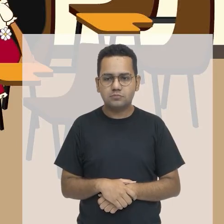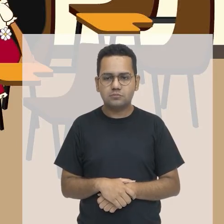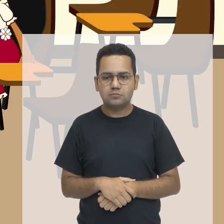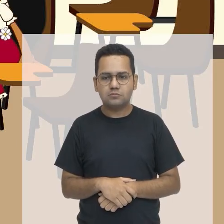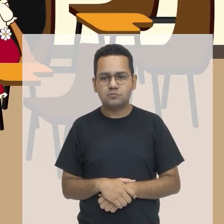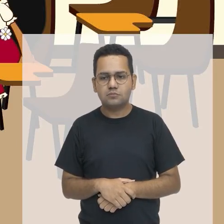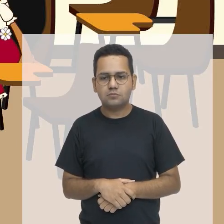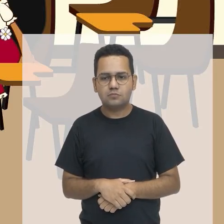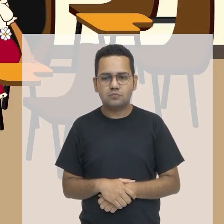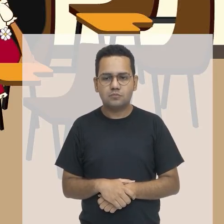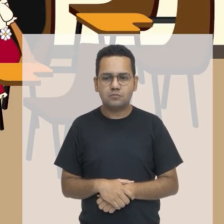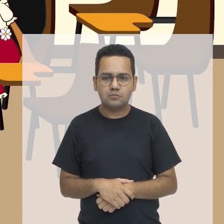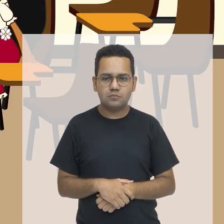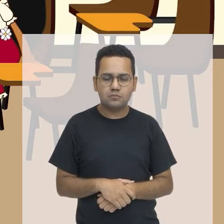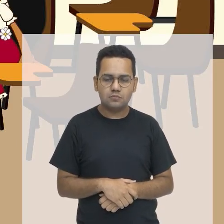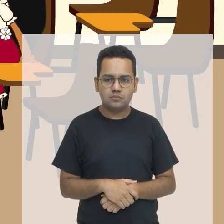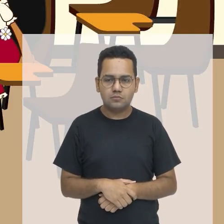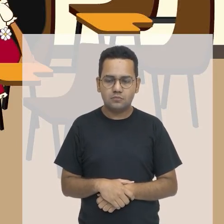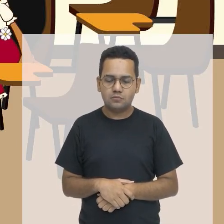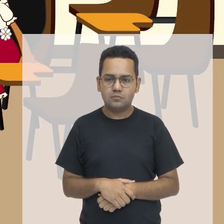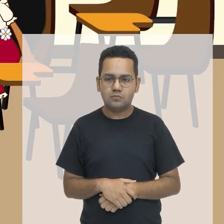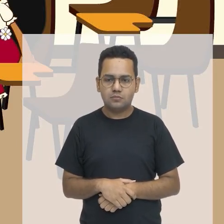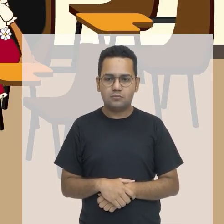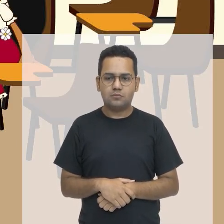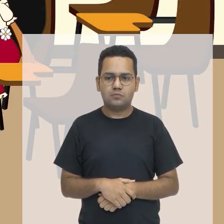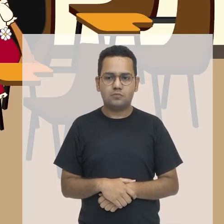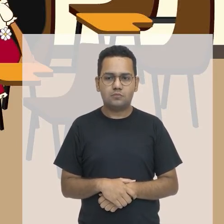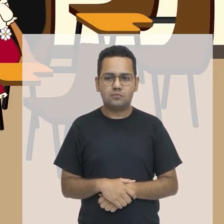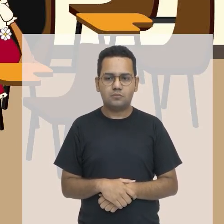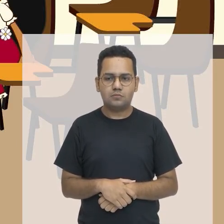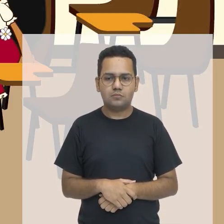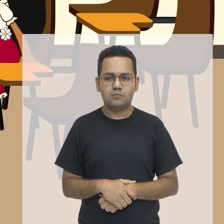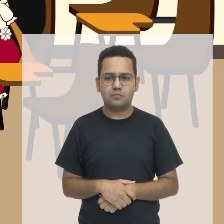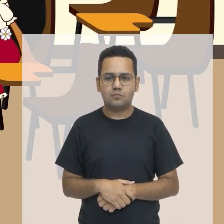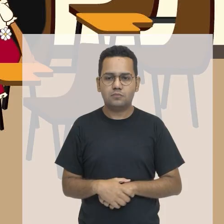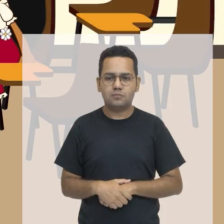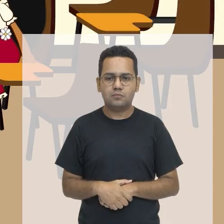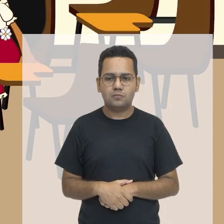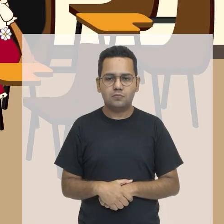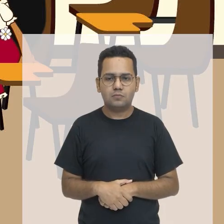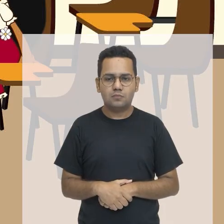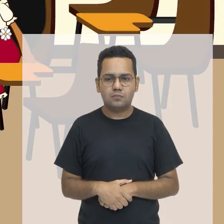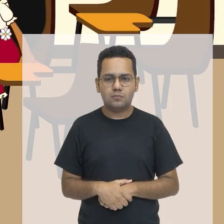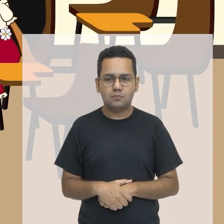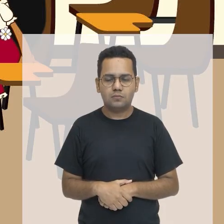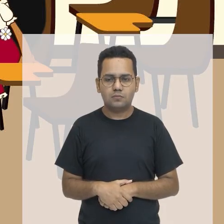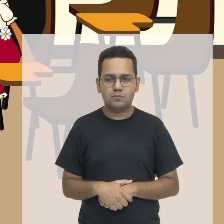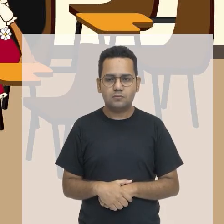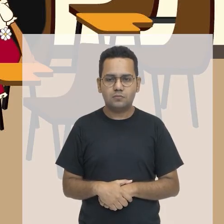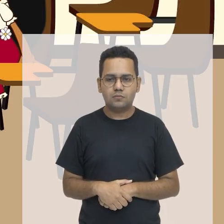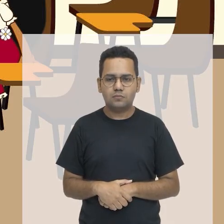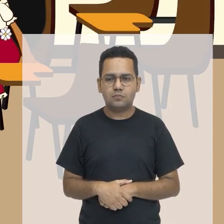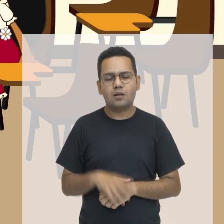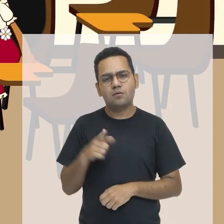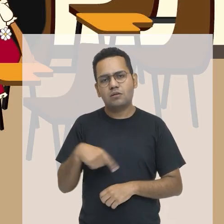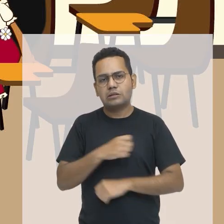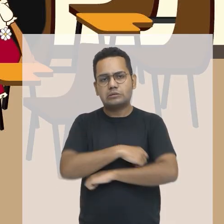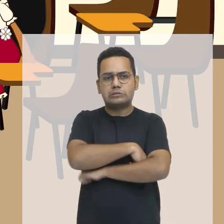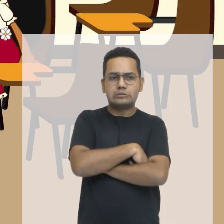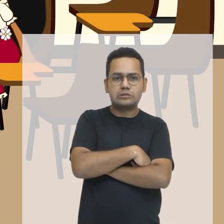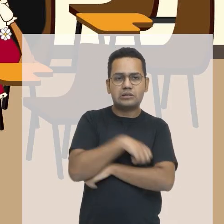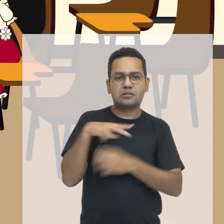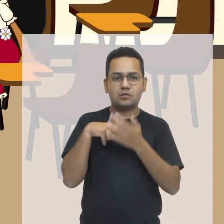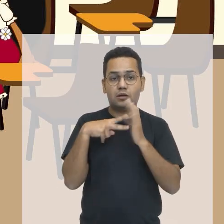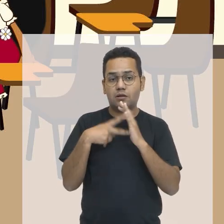de defesa, defensiveness, or disagreement. Pode ser um sentido de defesa, né, especialmente os braços cruzados, ou